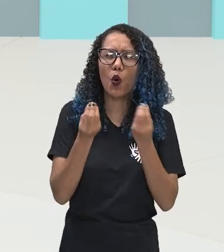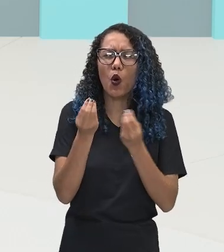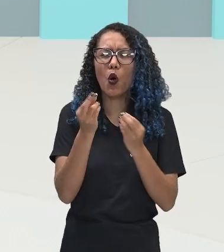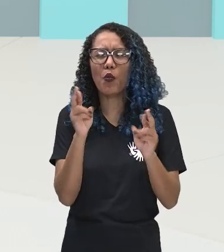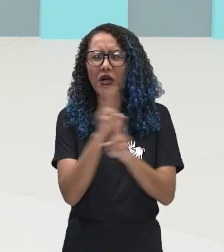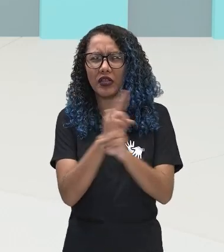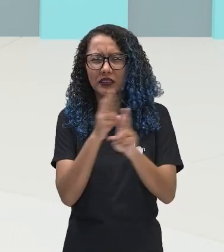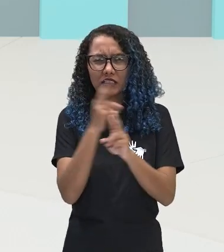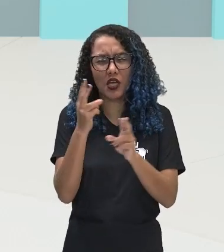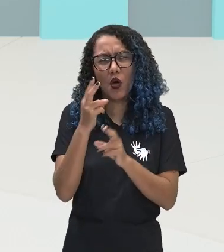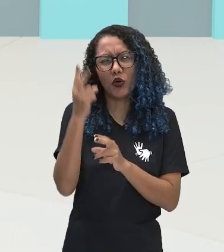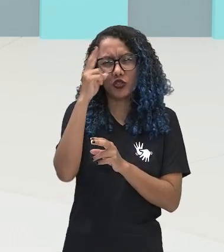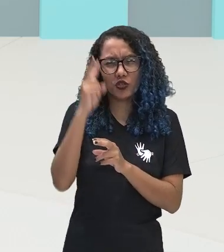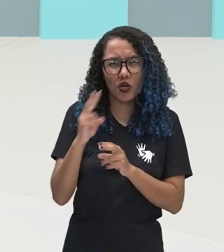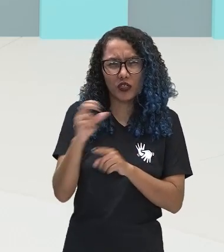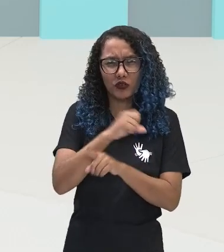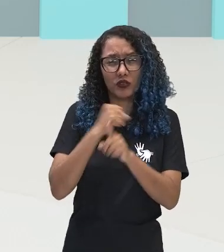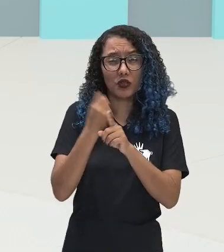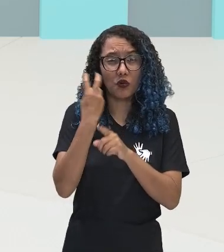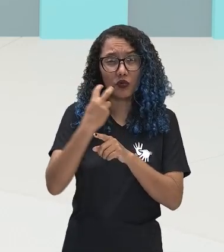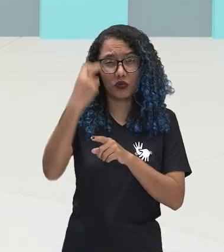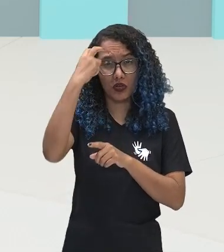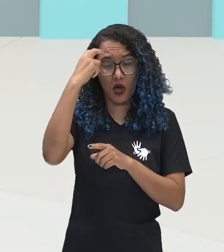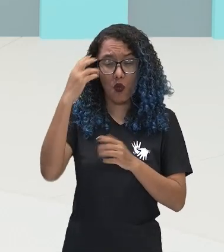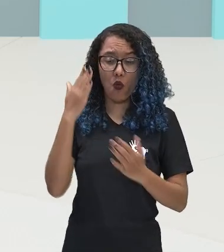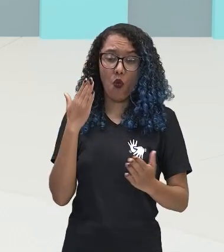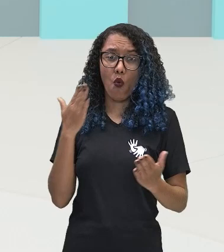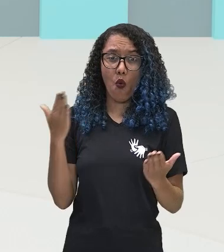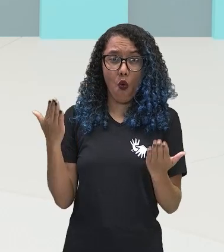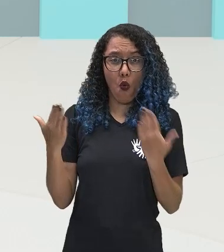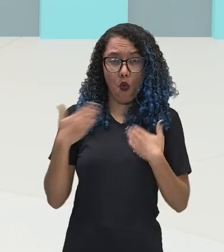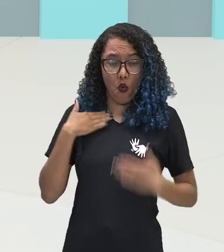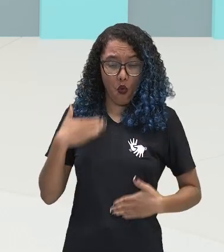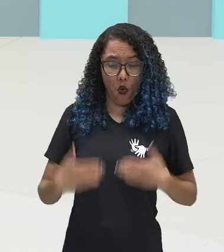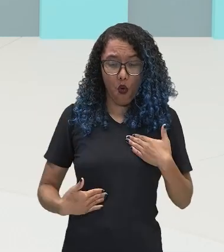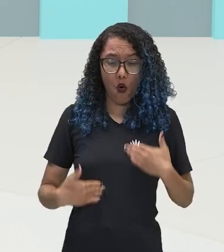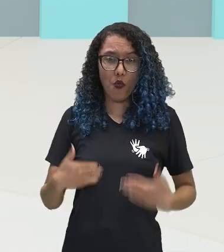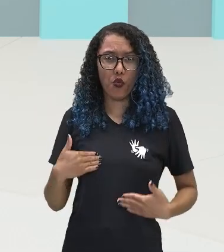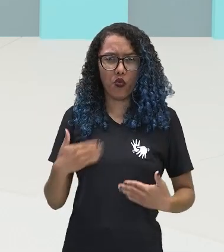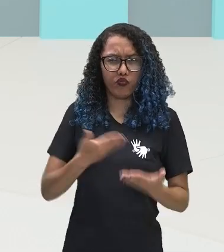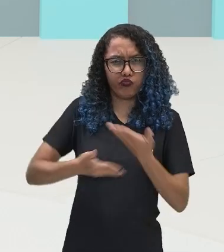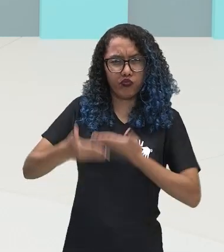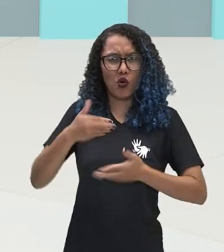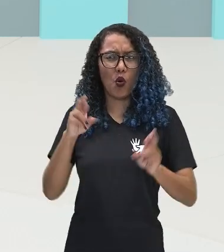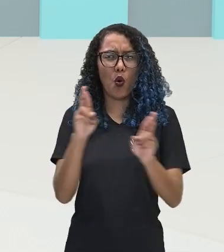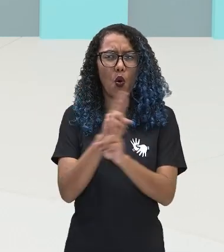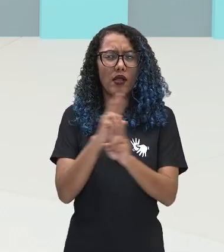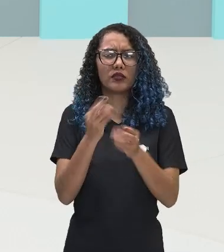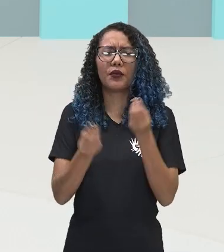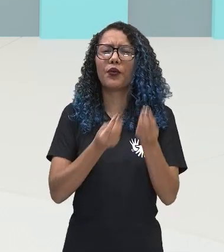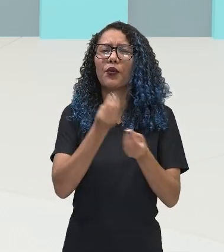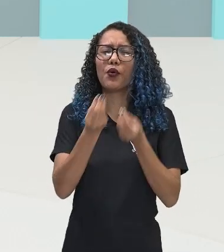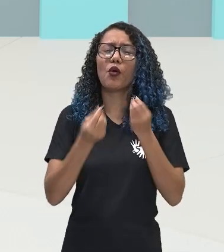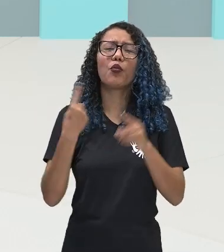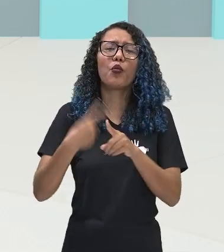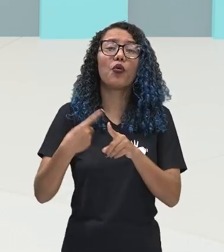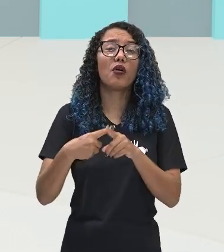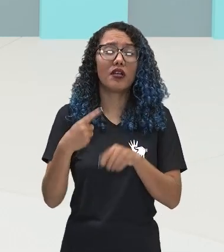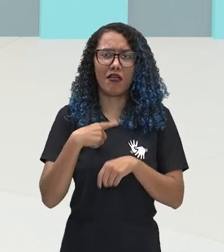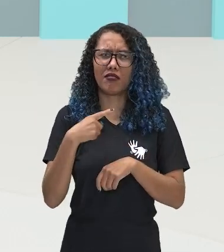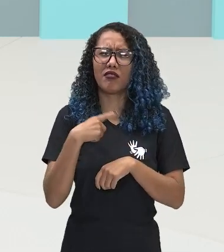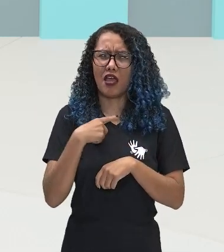cultural com o nosso corpo porque o nosso corpo ele é ele é permeado também por